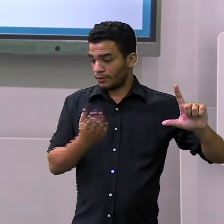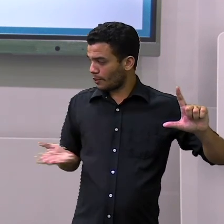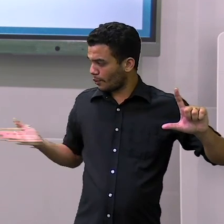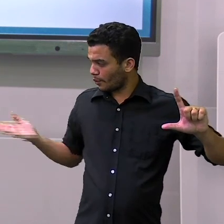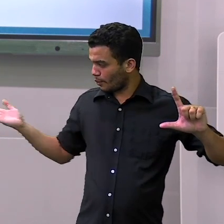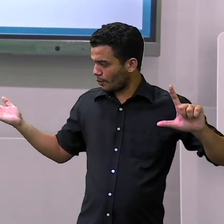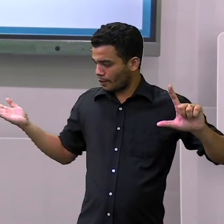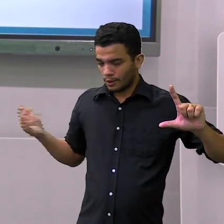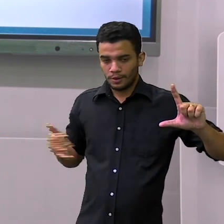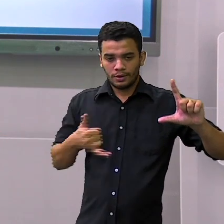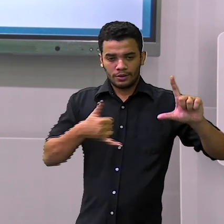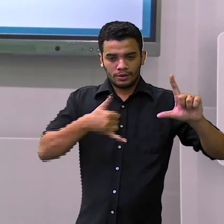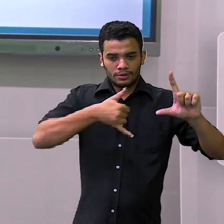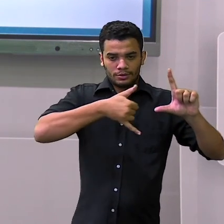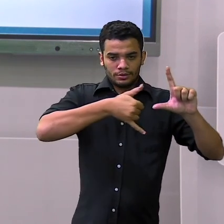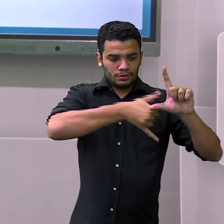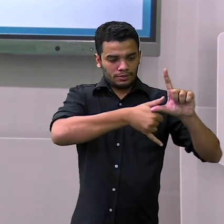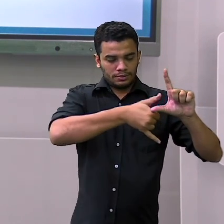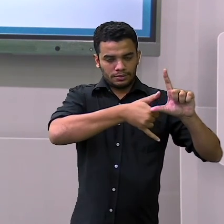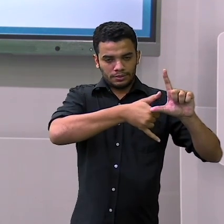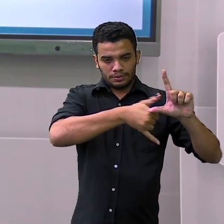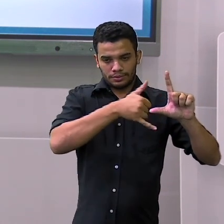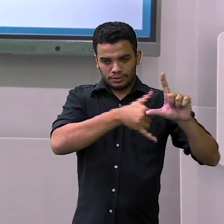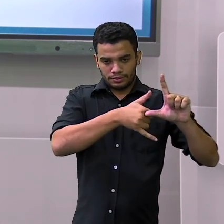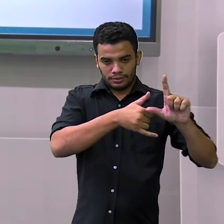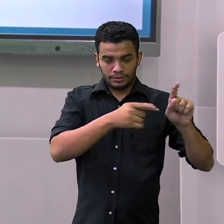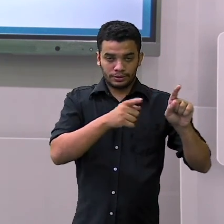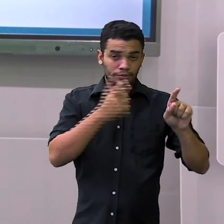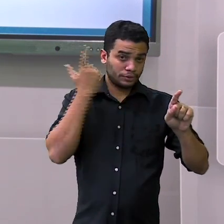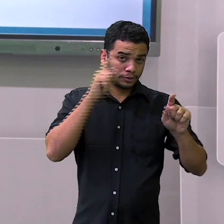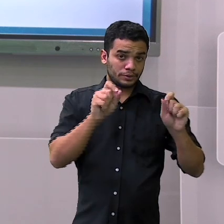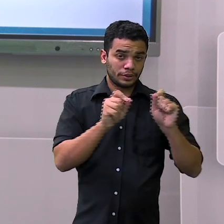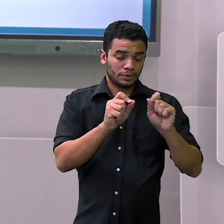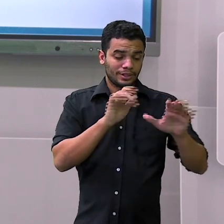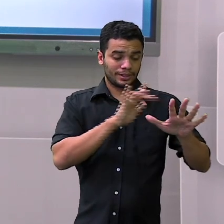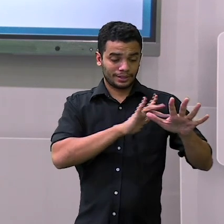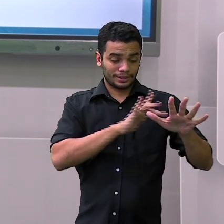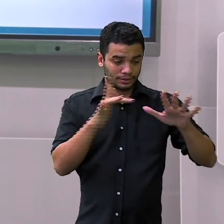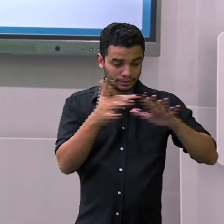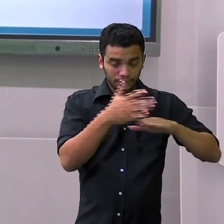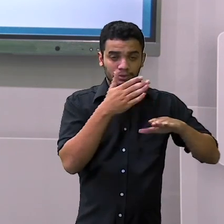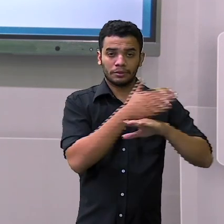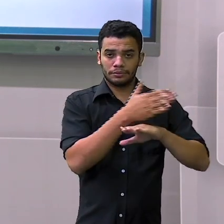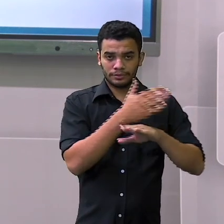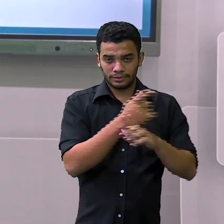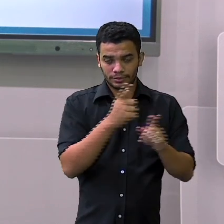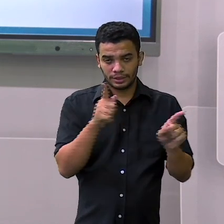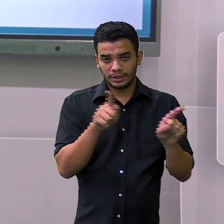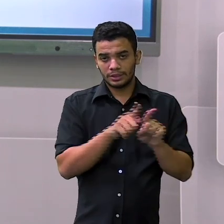e você será direcionado para as nossas redes e para a nossa plataforma